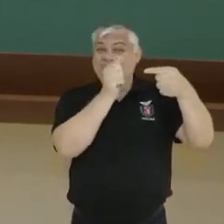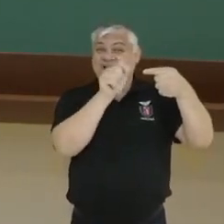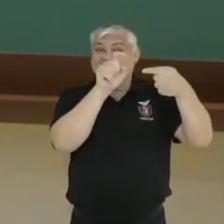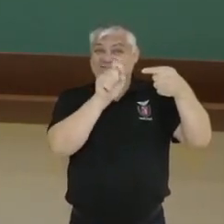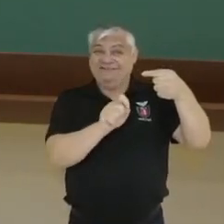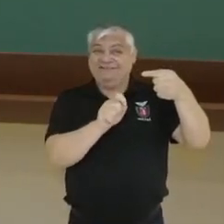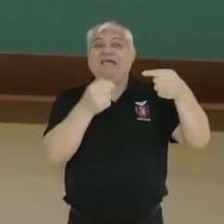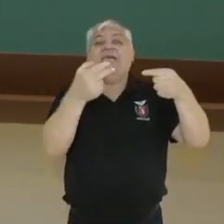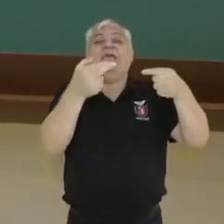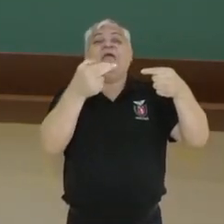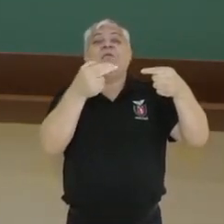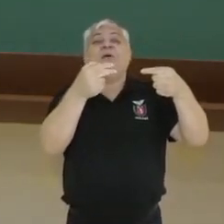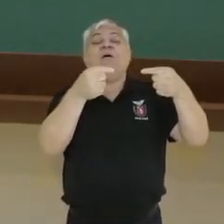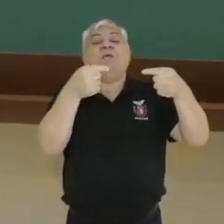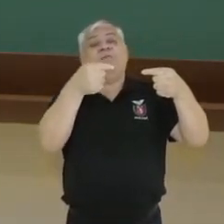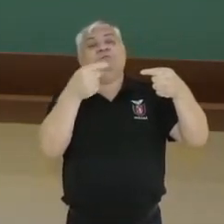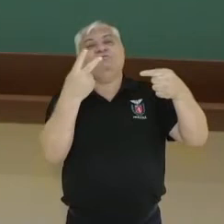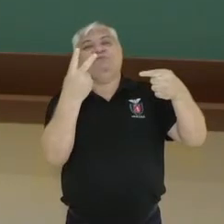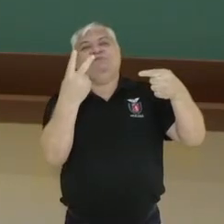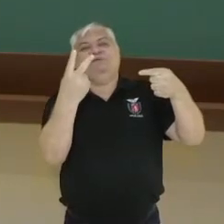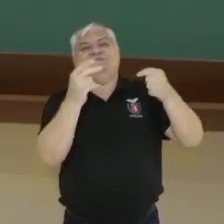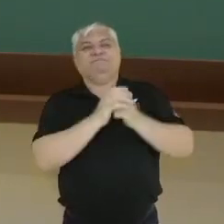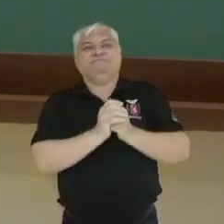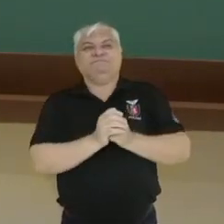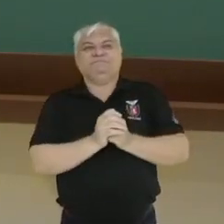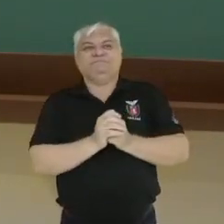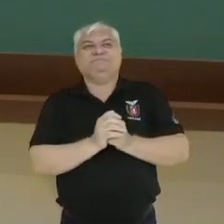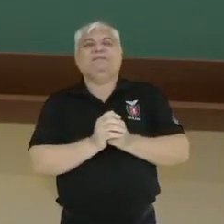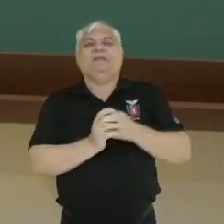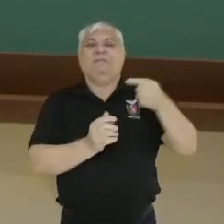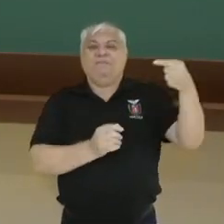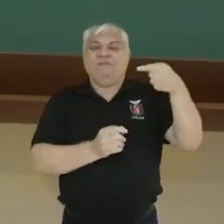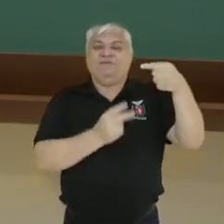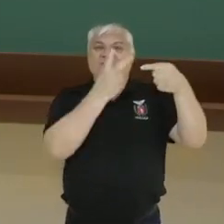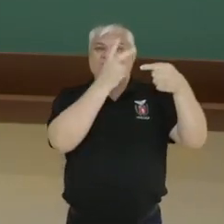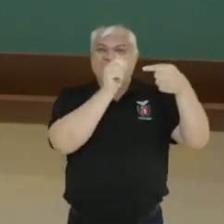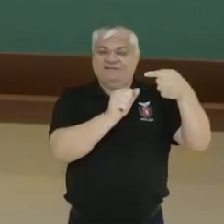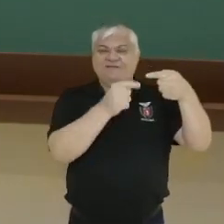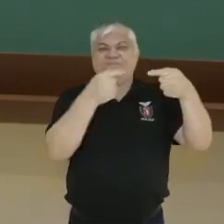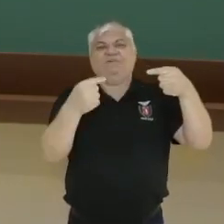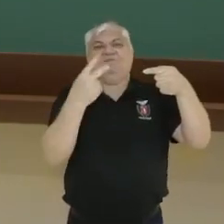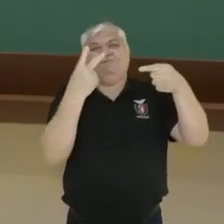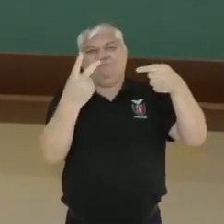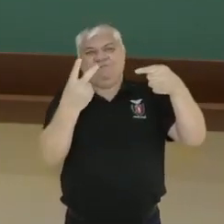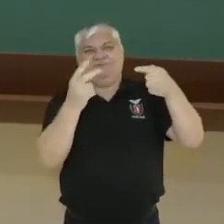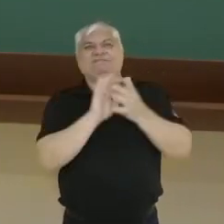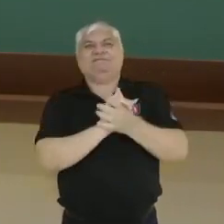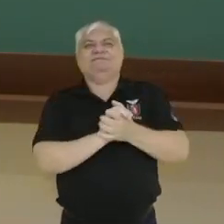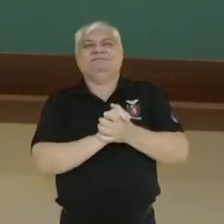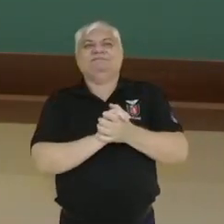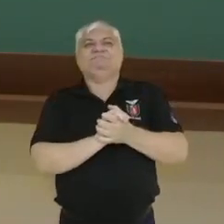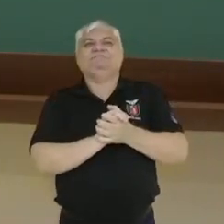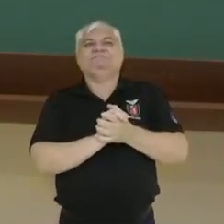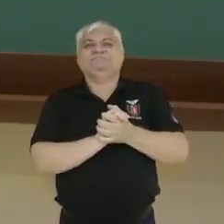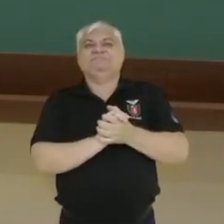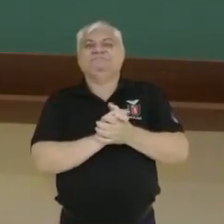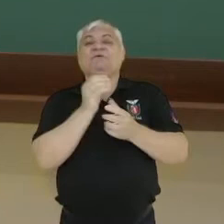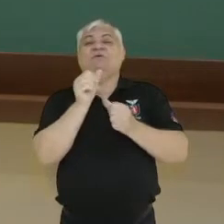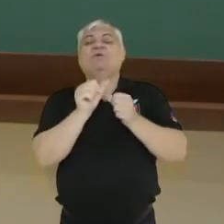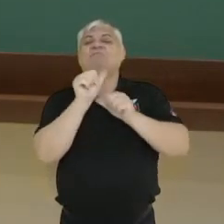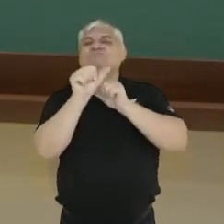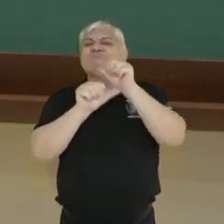a quem? A menos 2. Então, menos 2a igual a menos 2. Fazendo as